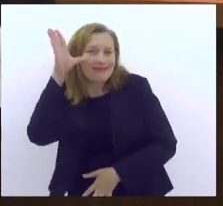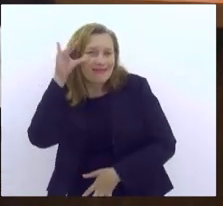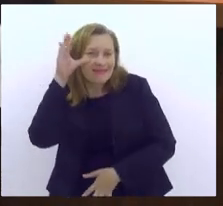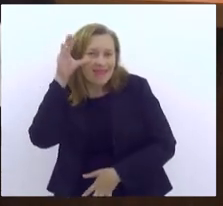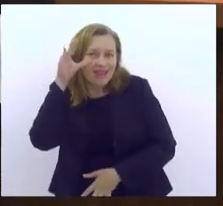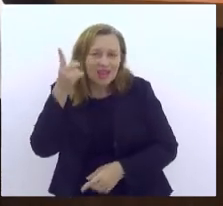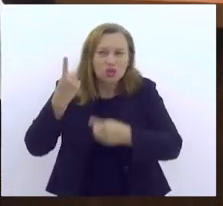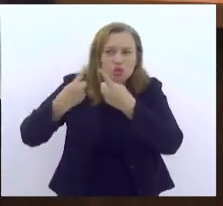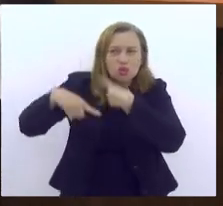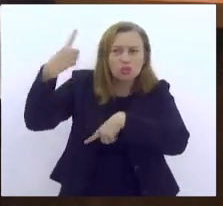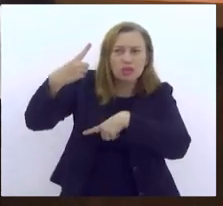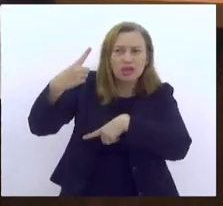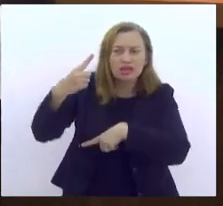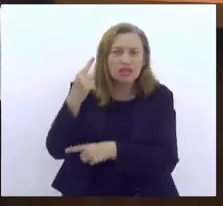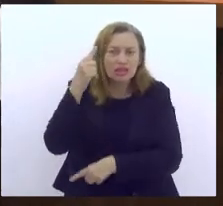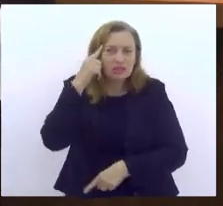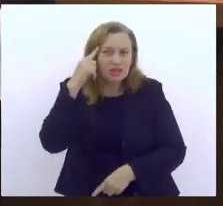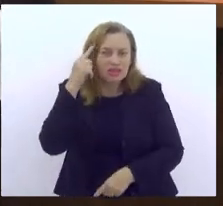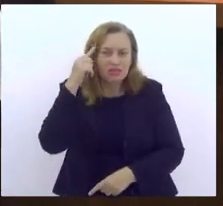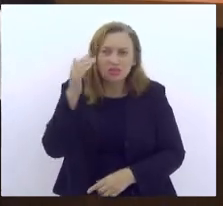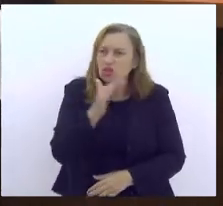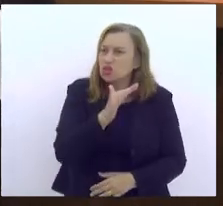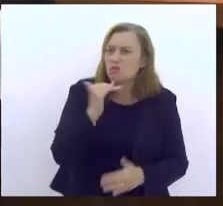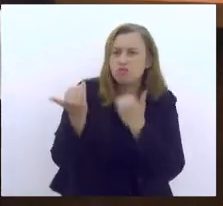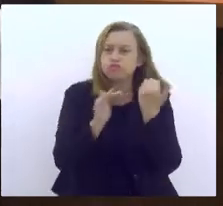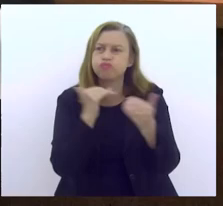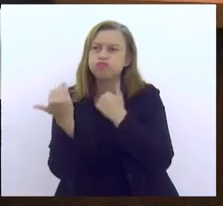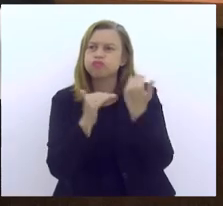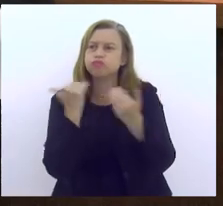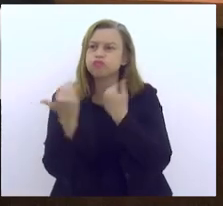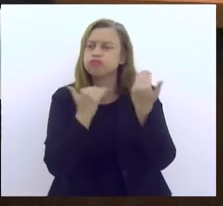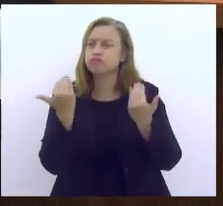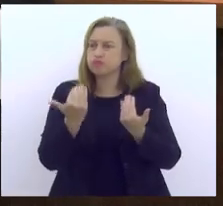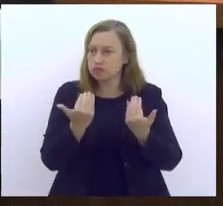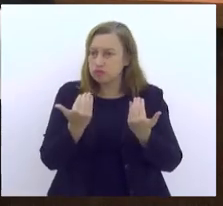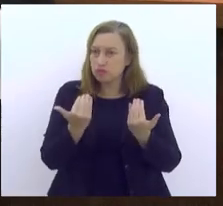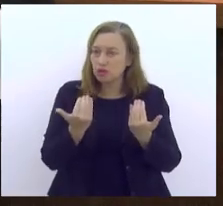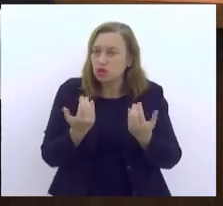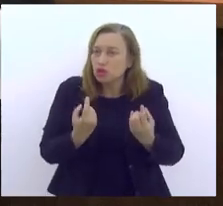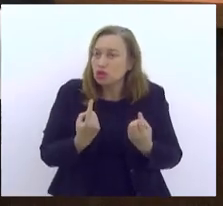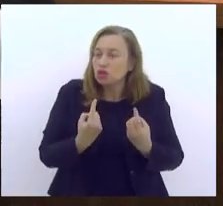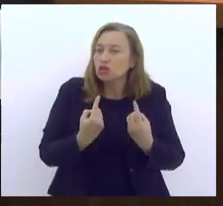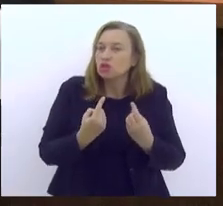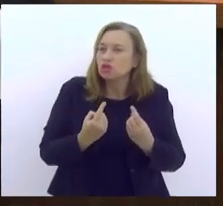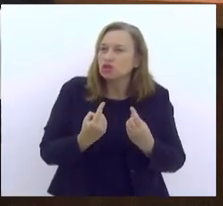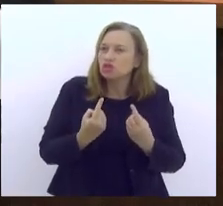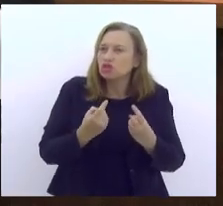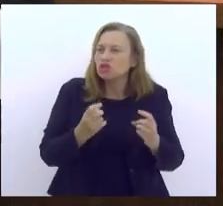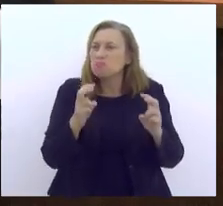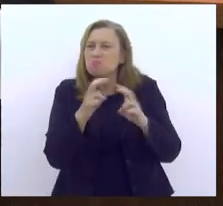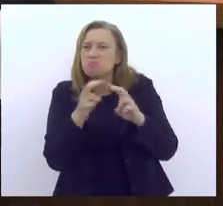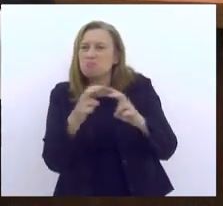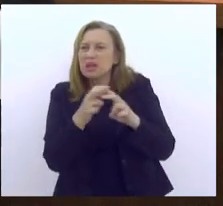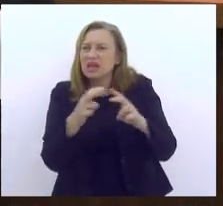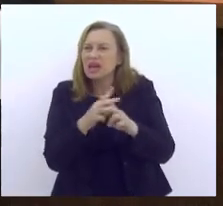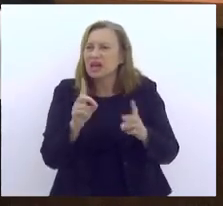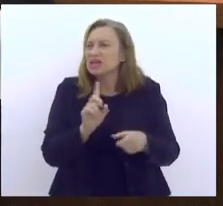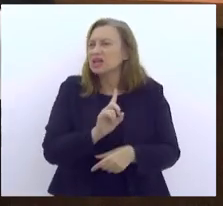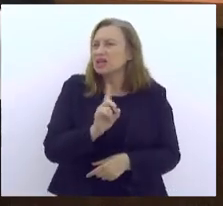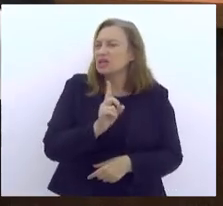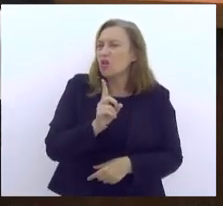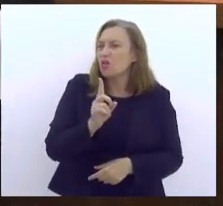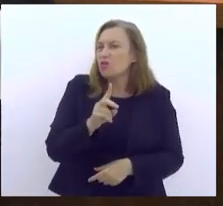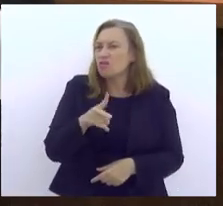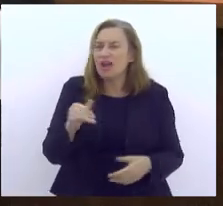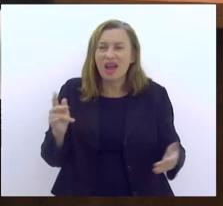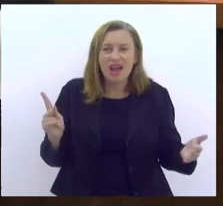de superação dessa lógica de mortandade, dessa lógica de confronto, que não vai